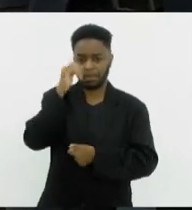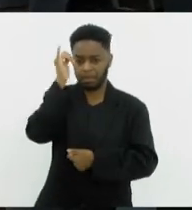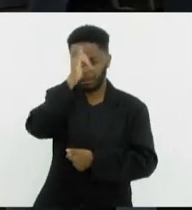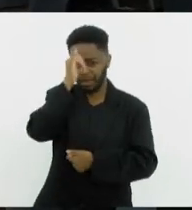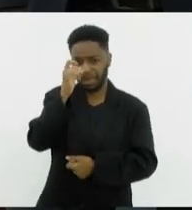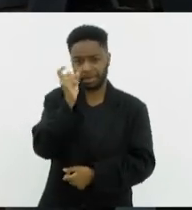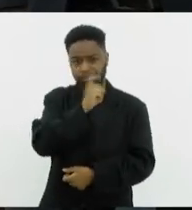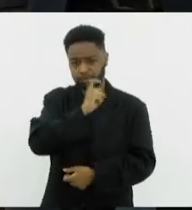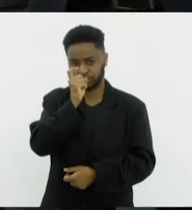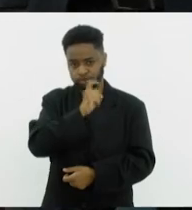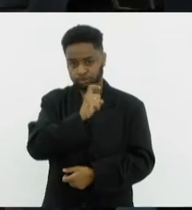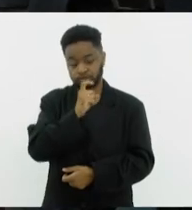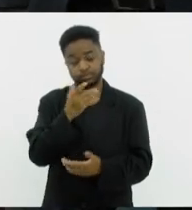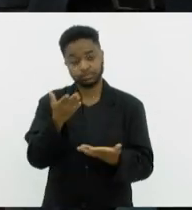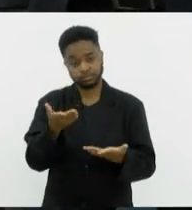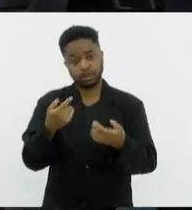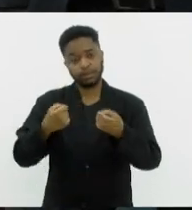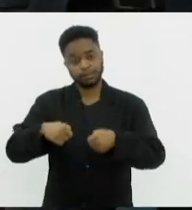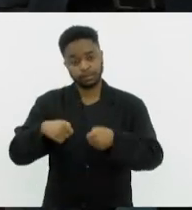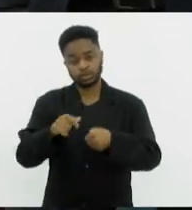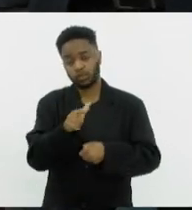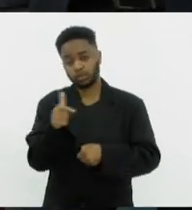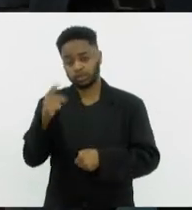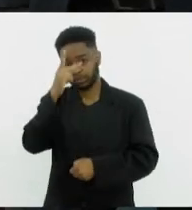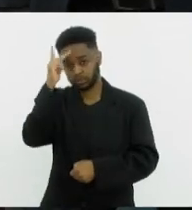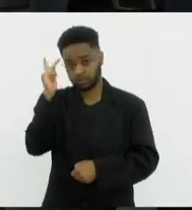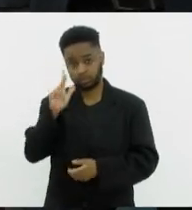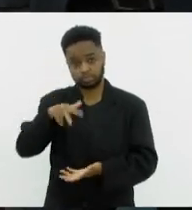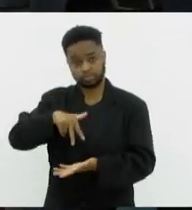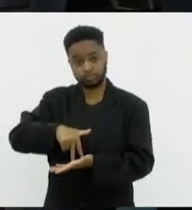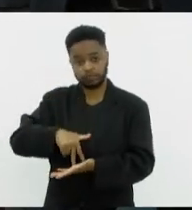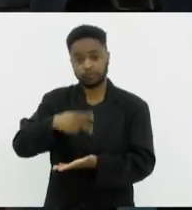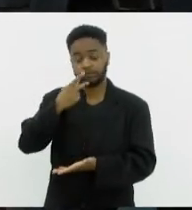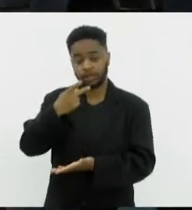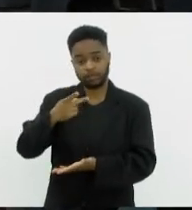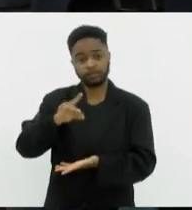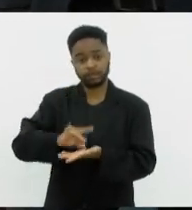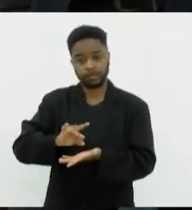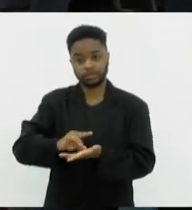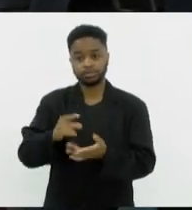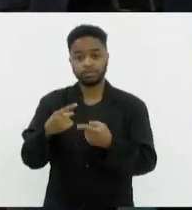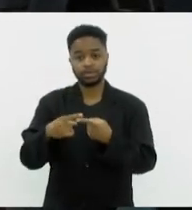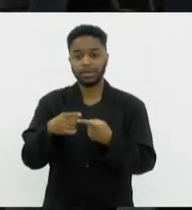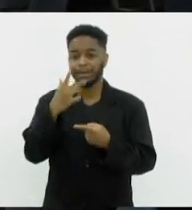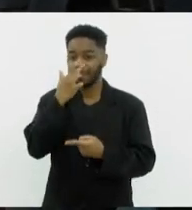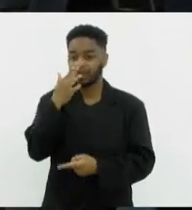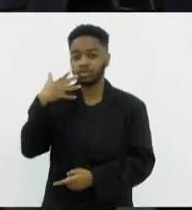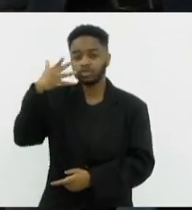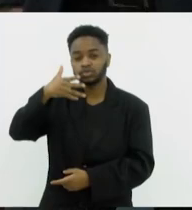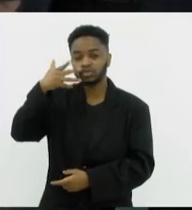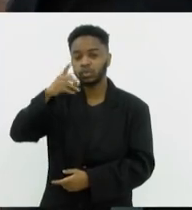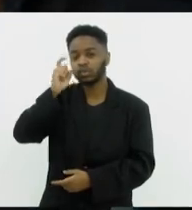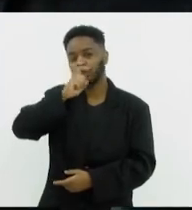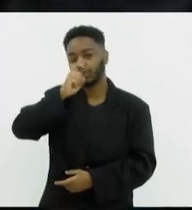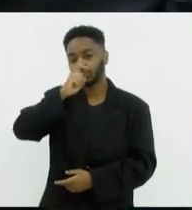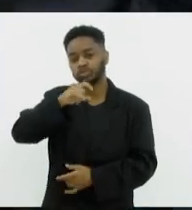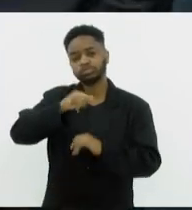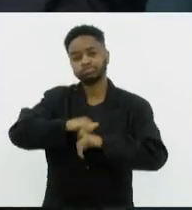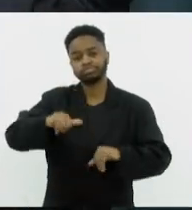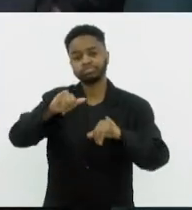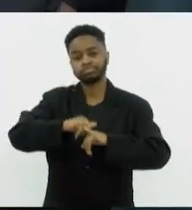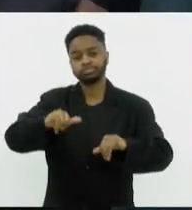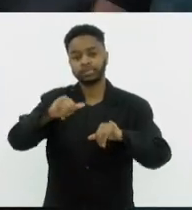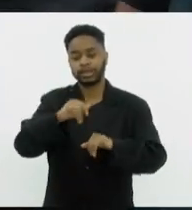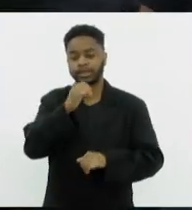mentiras, é necessário que alguém venha aqui desmentir. Porque senão fica igual aquele discurso mentiroso